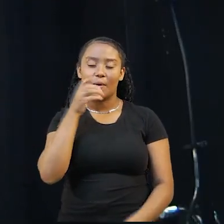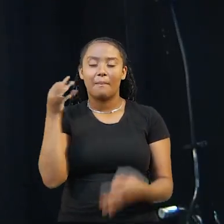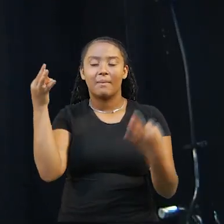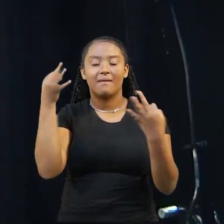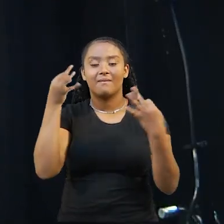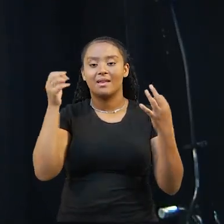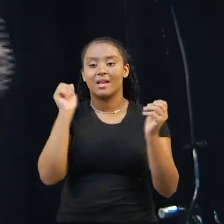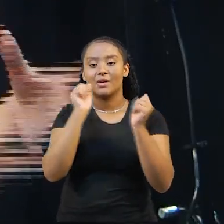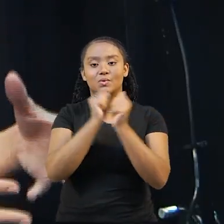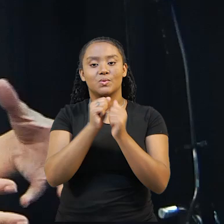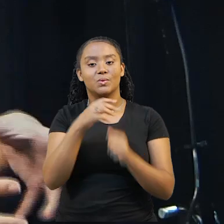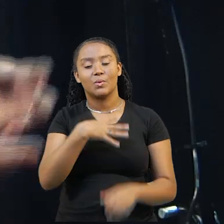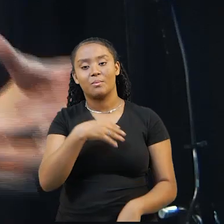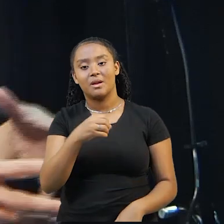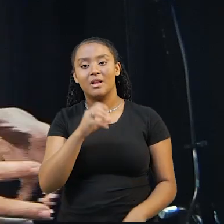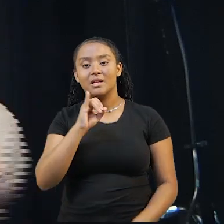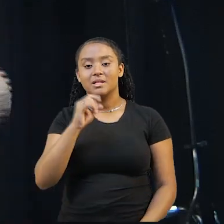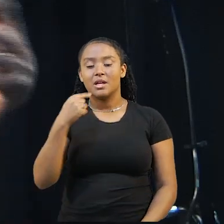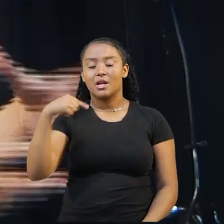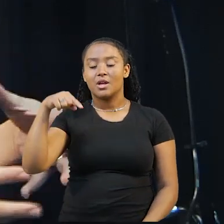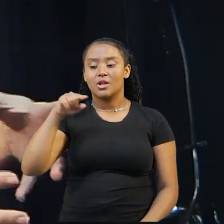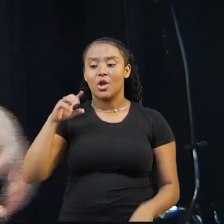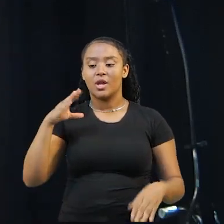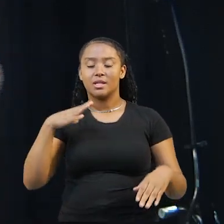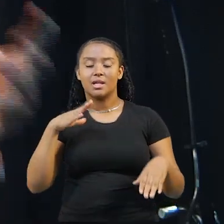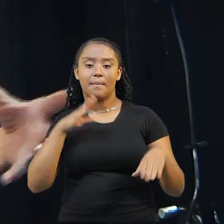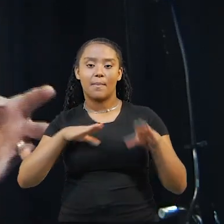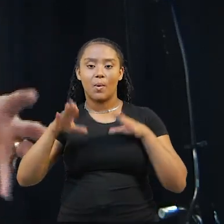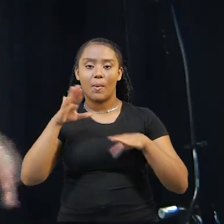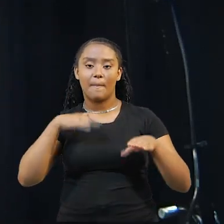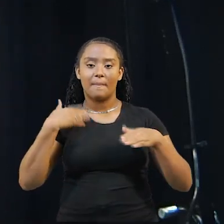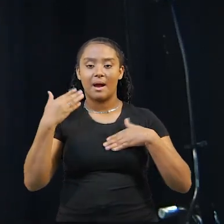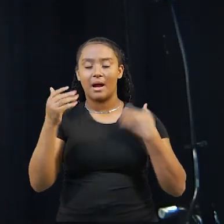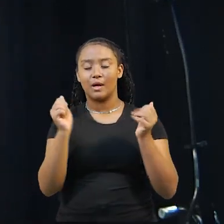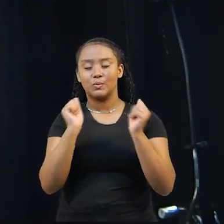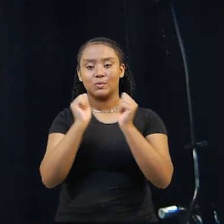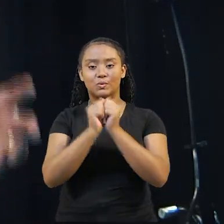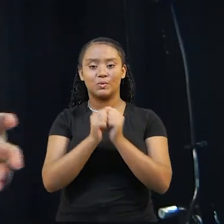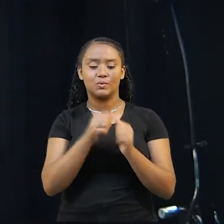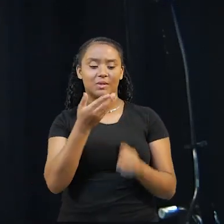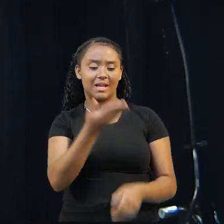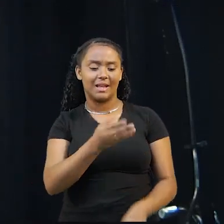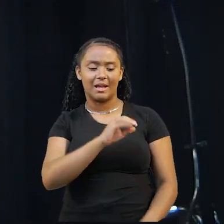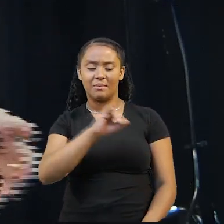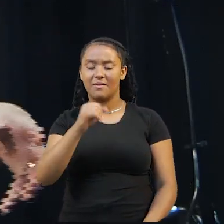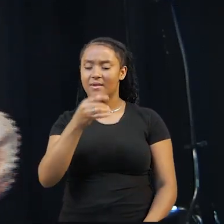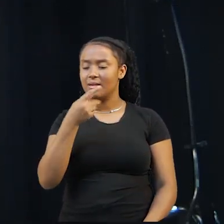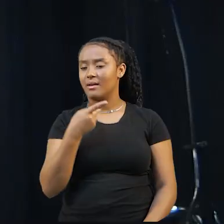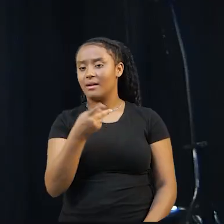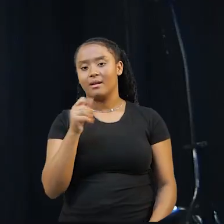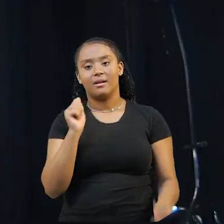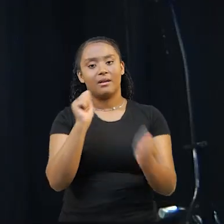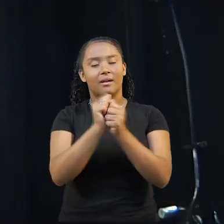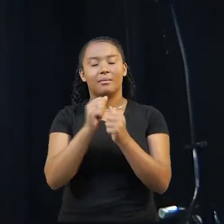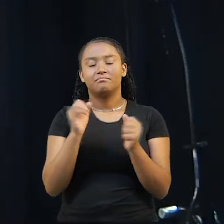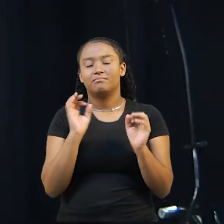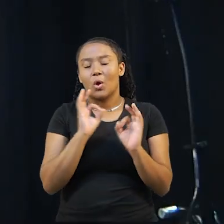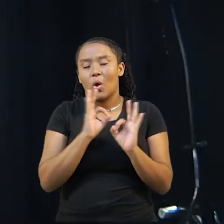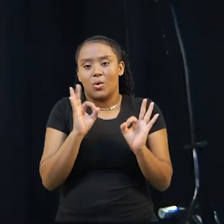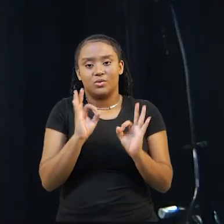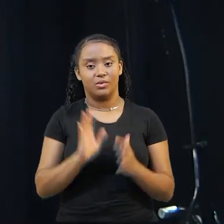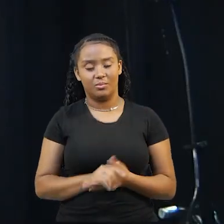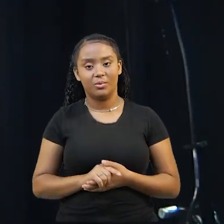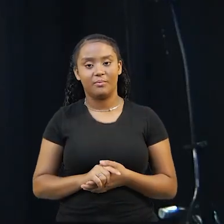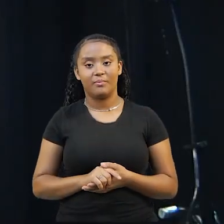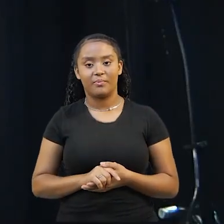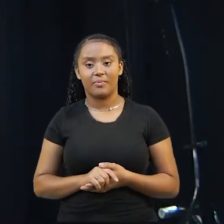Então, assim, se a gente for para um parque juntos e ele estiver divertindo, é isso que a gente faz. Geralmente a gente passa um tempo assim. Se a gente for